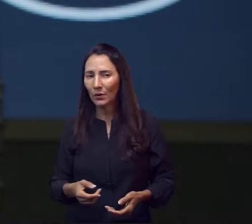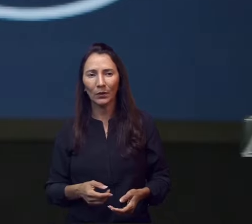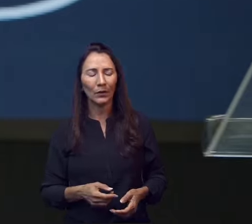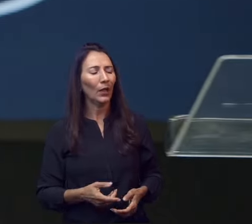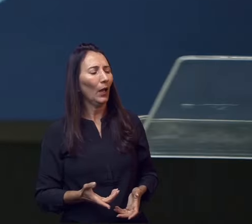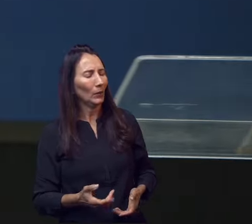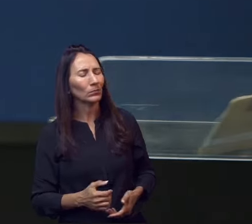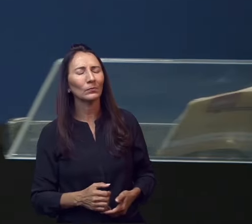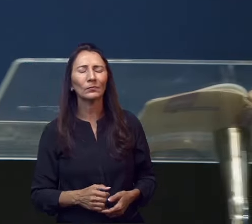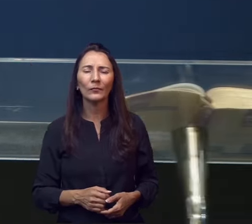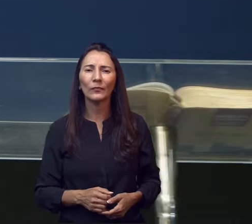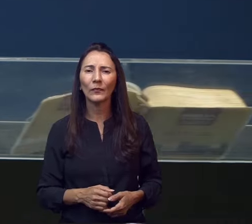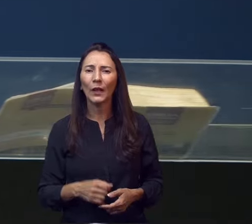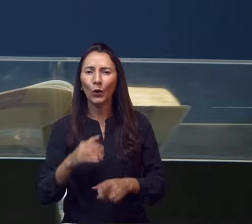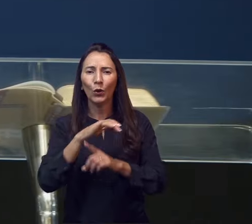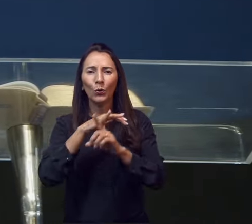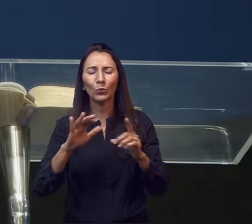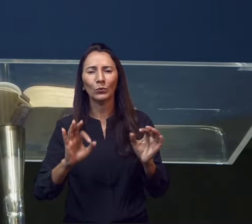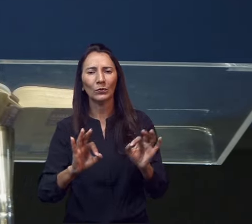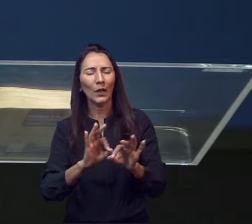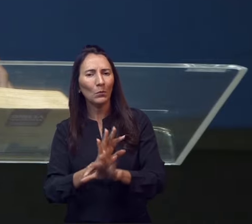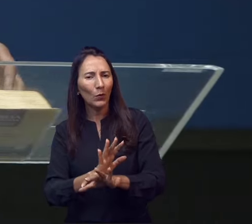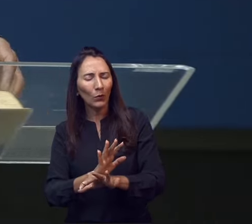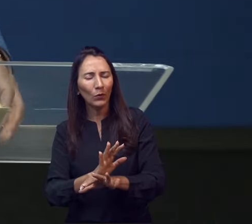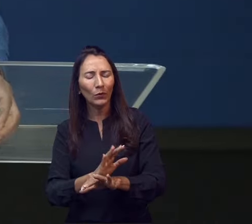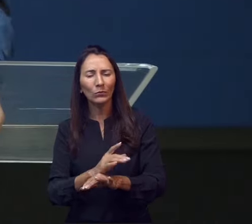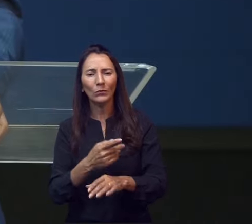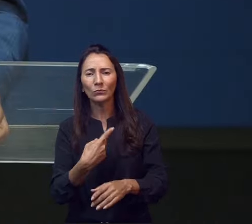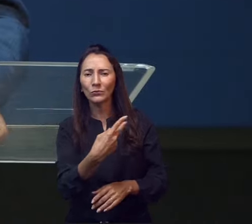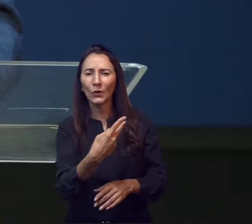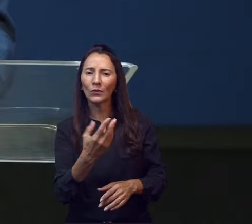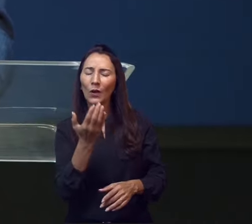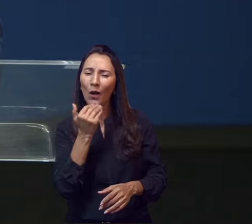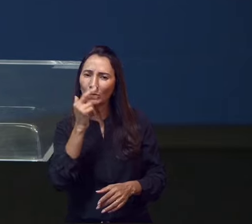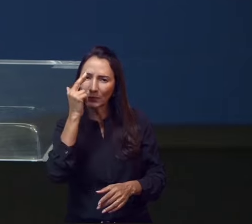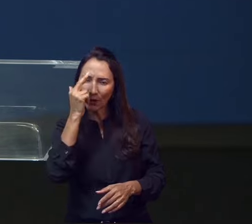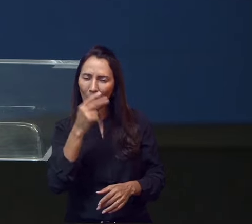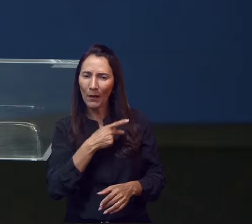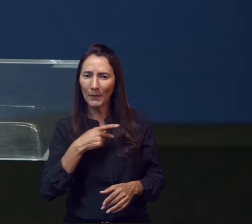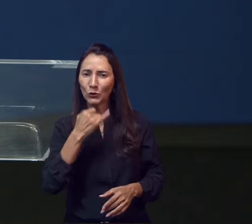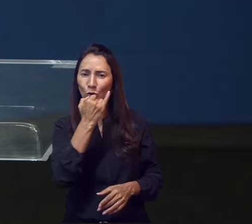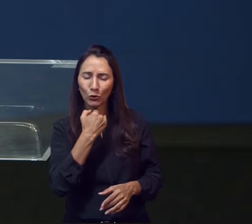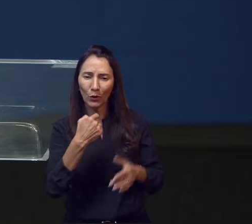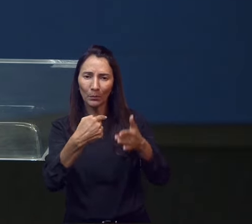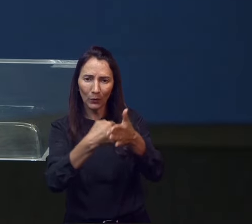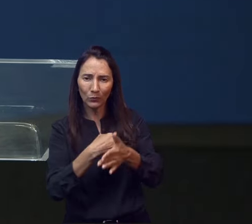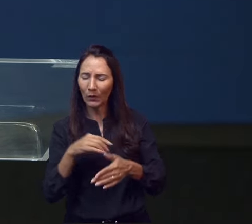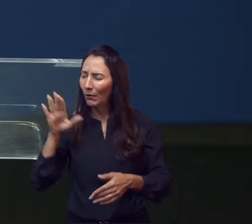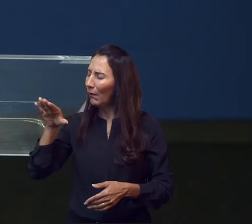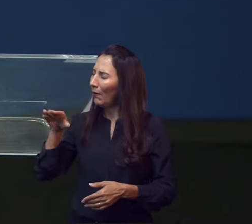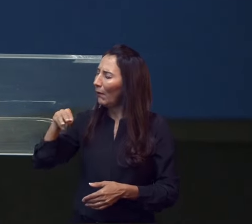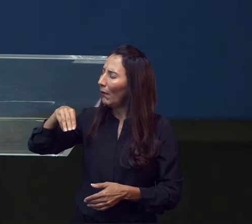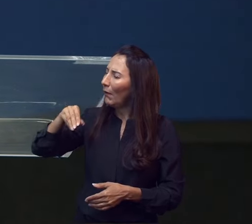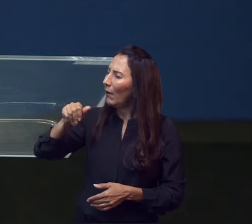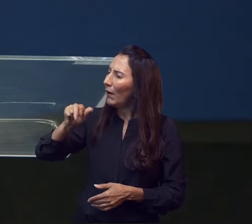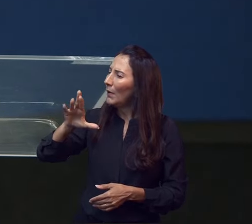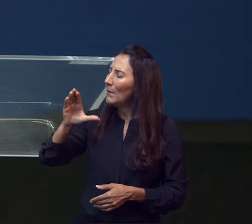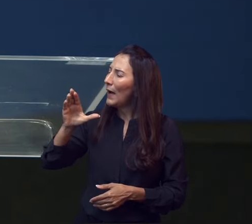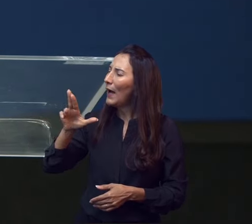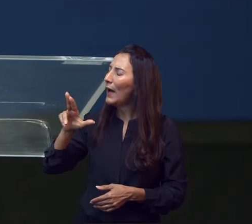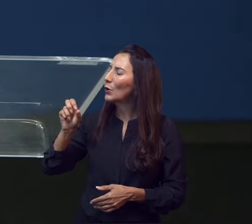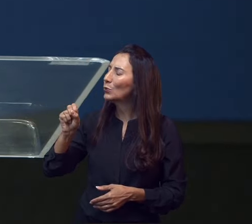aí depois do culto nós saímos fomos almoçar e o pastor Jorge perguntou Ô Marcos que que você achou